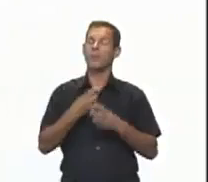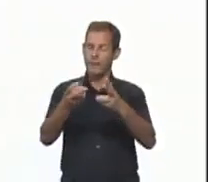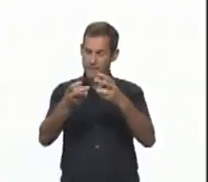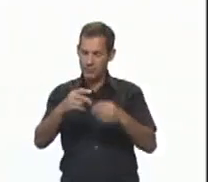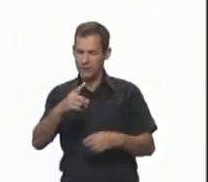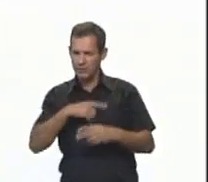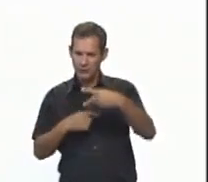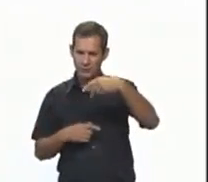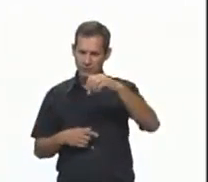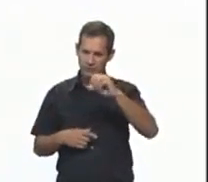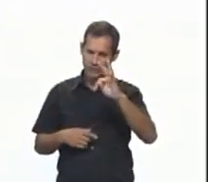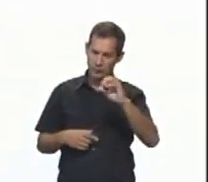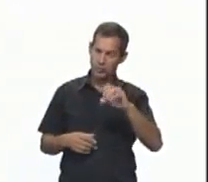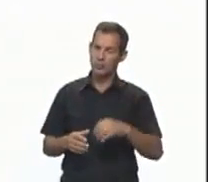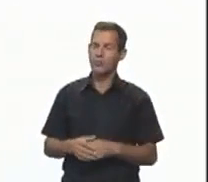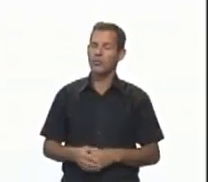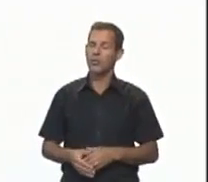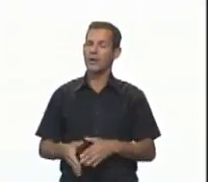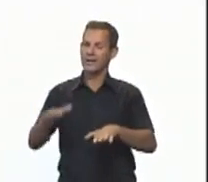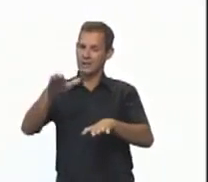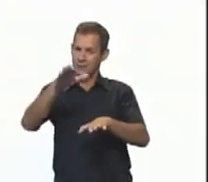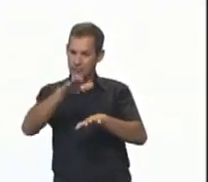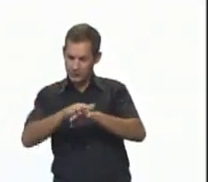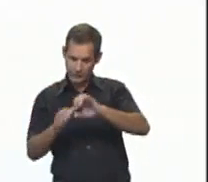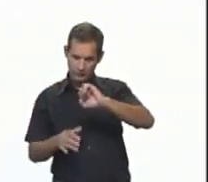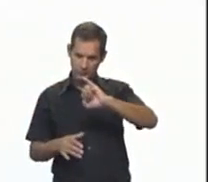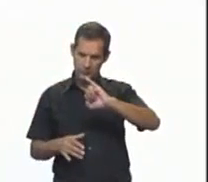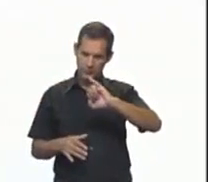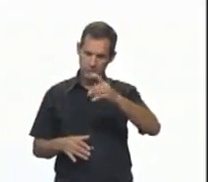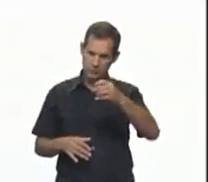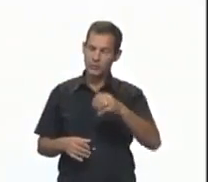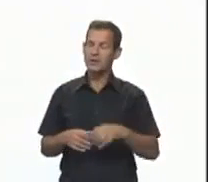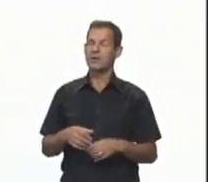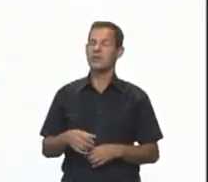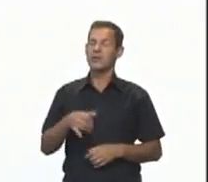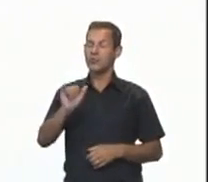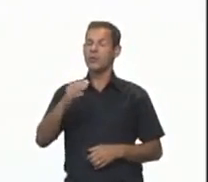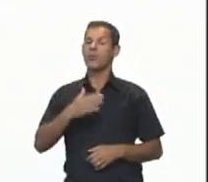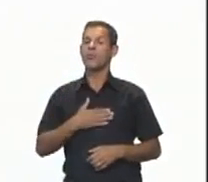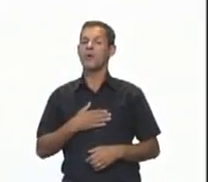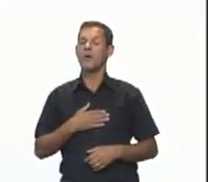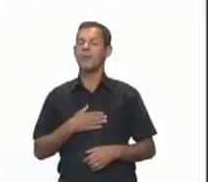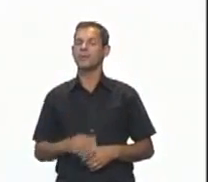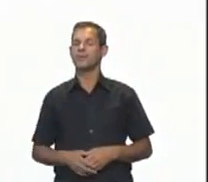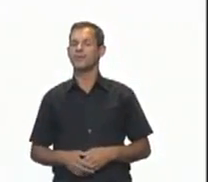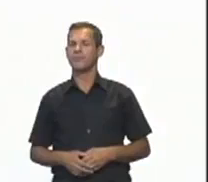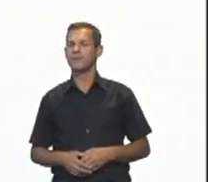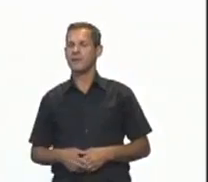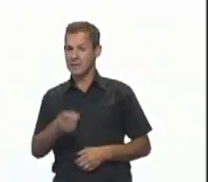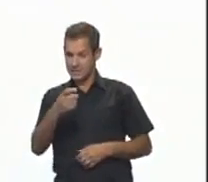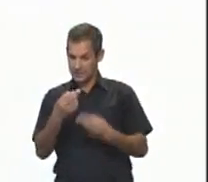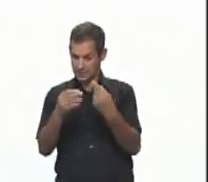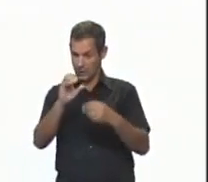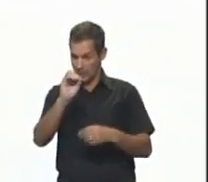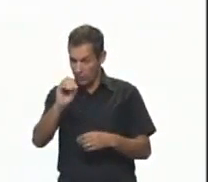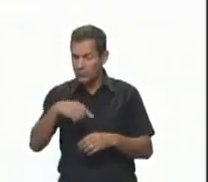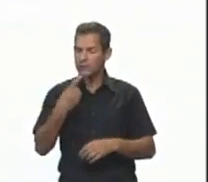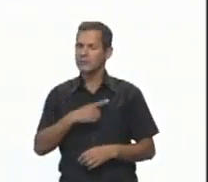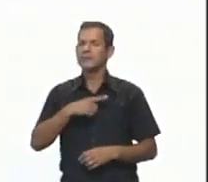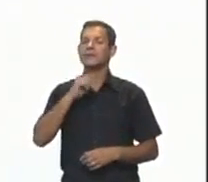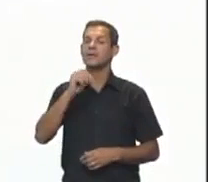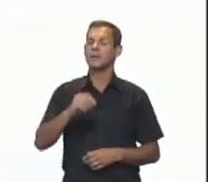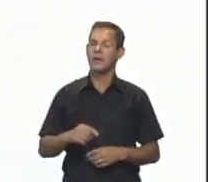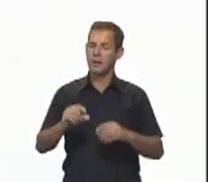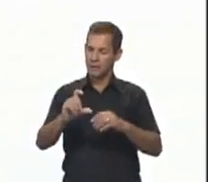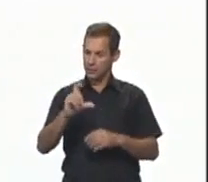Se eu tenho um ponto sobre o eixo y, isso quer dizer que o meu x é 0. Então, se a gente faz com x igual a 0 aqui, a gente tem